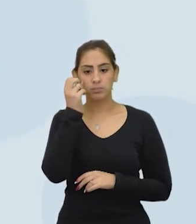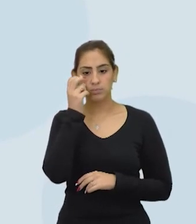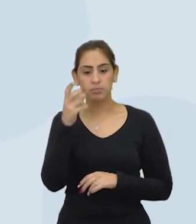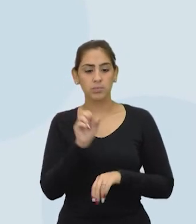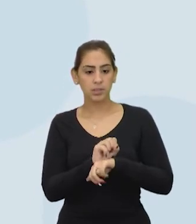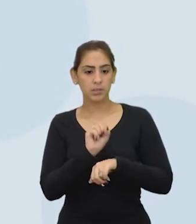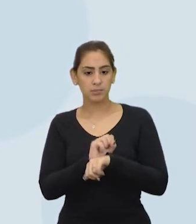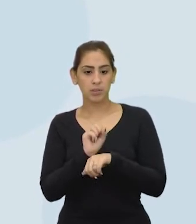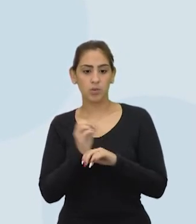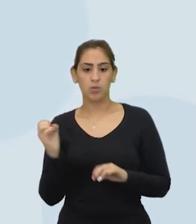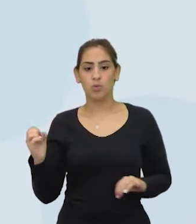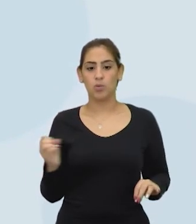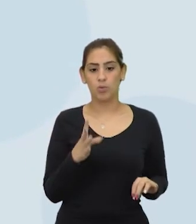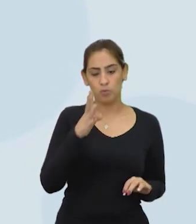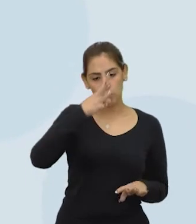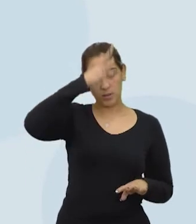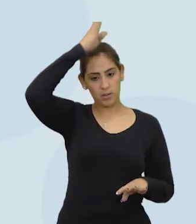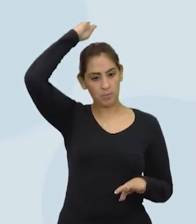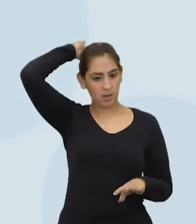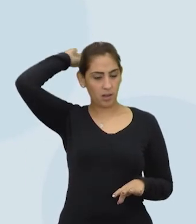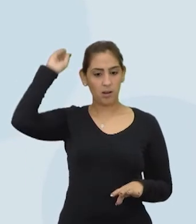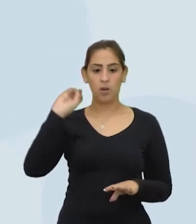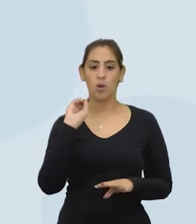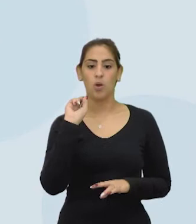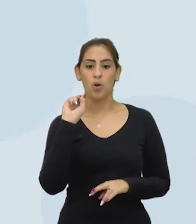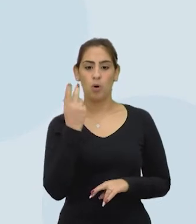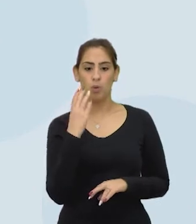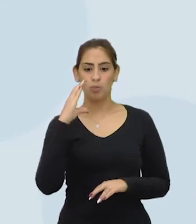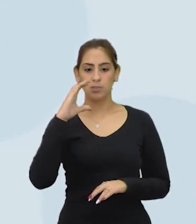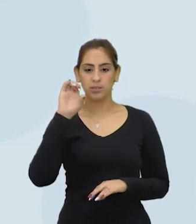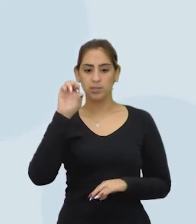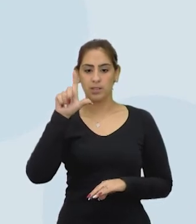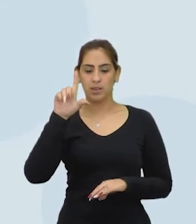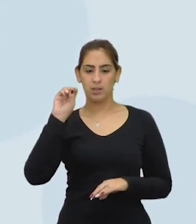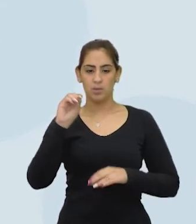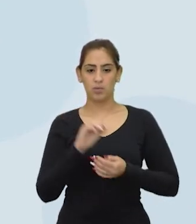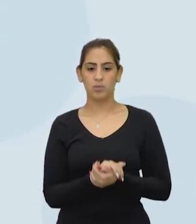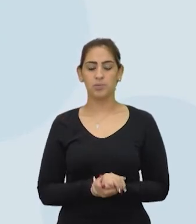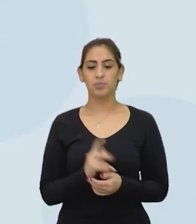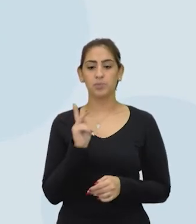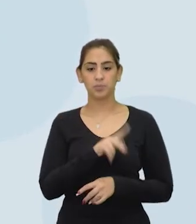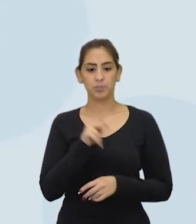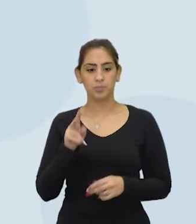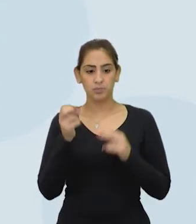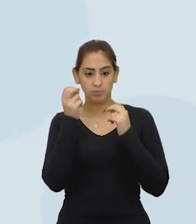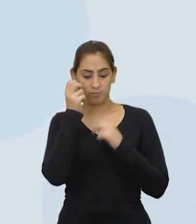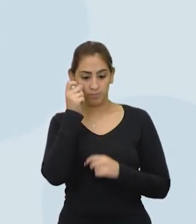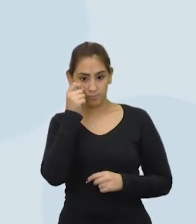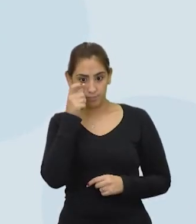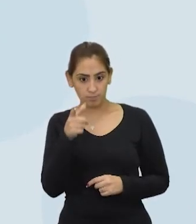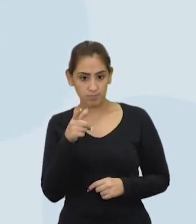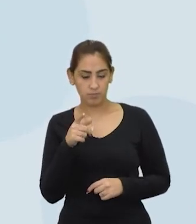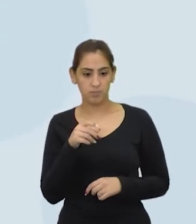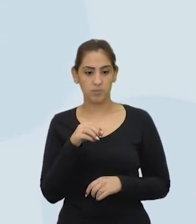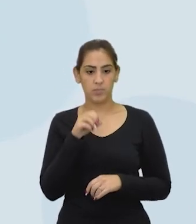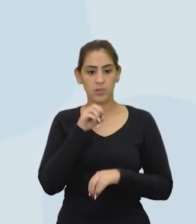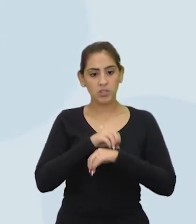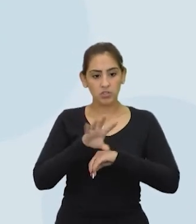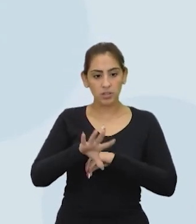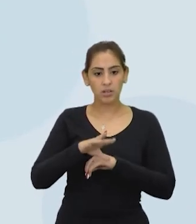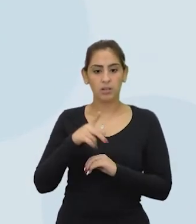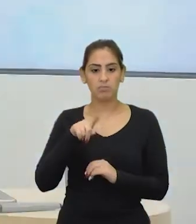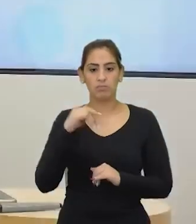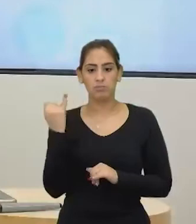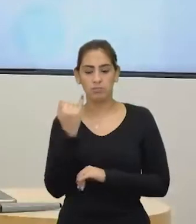novo Neymar ou Cielo. Mas o professor alerta que o excesso de expectativas atrapalha muito a aderência de uma criança